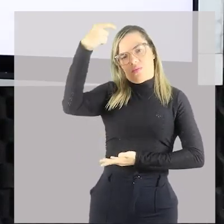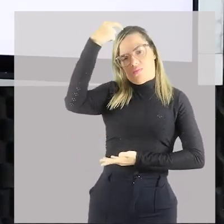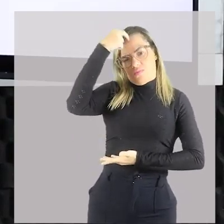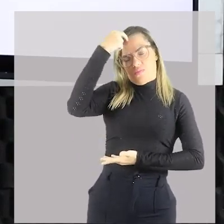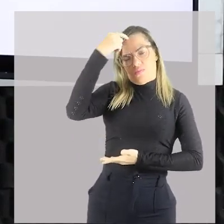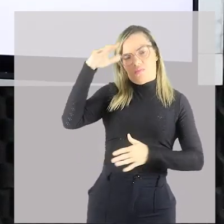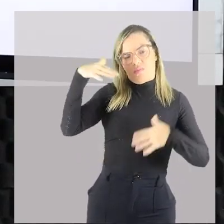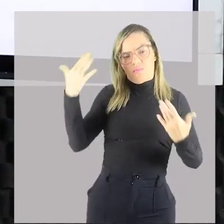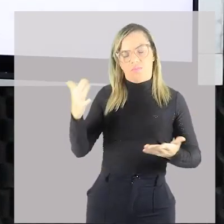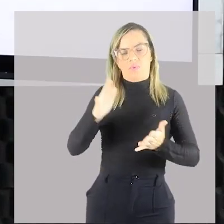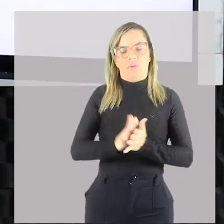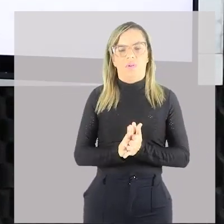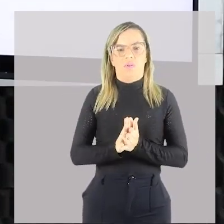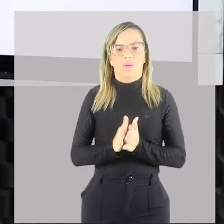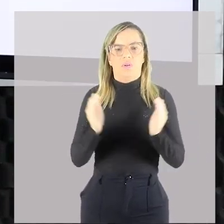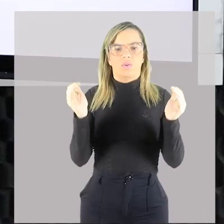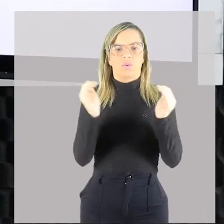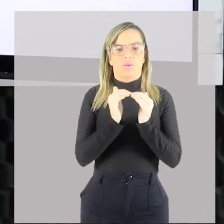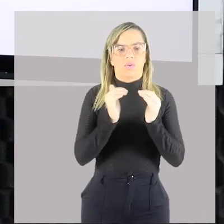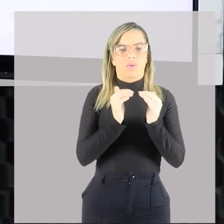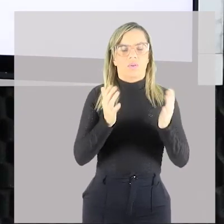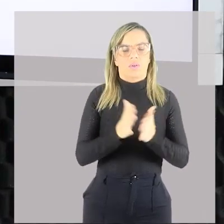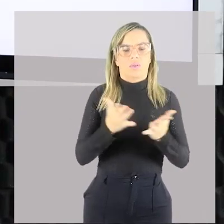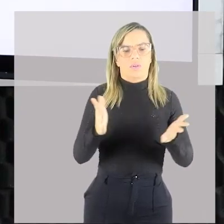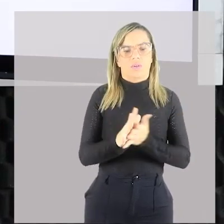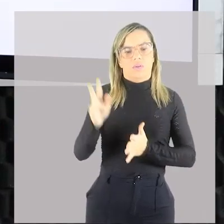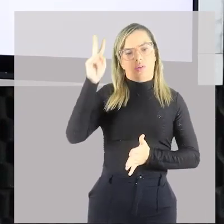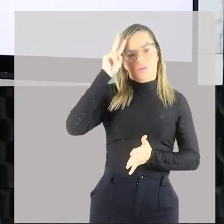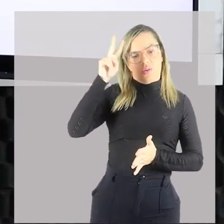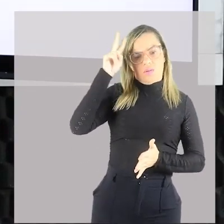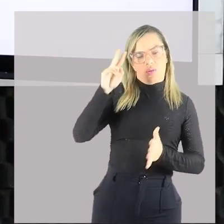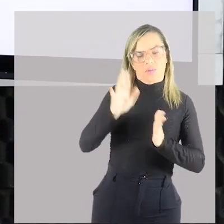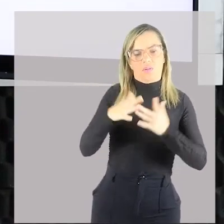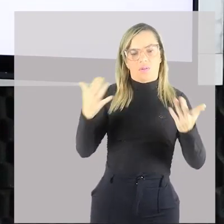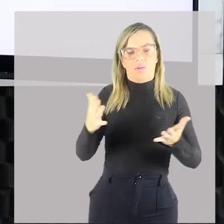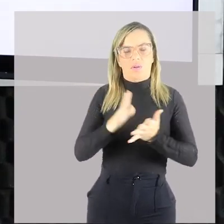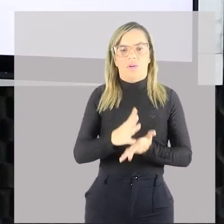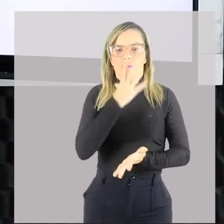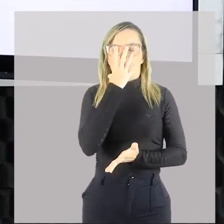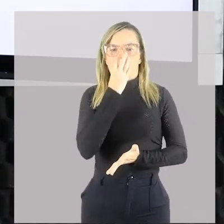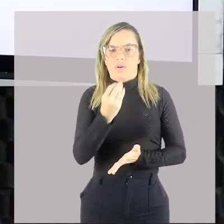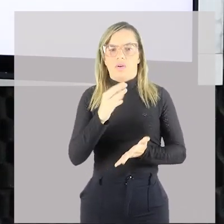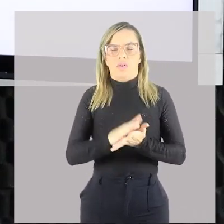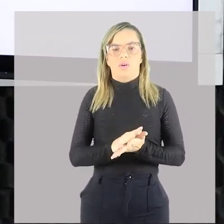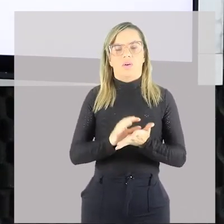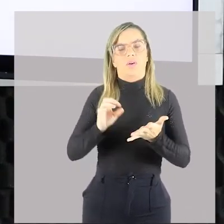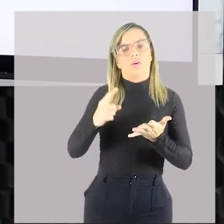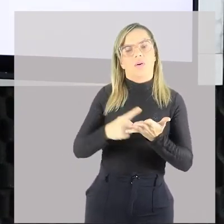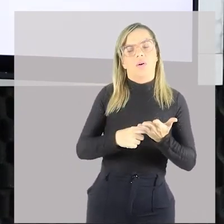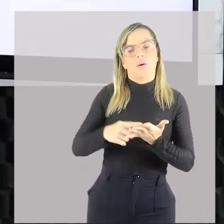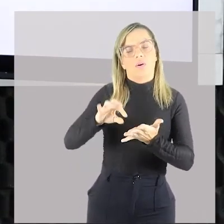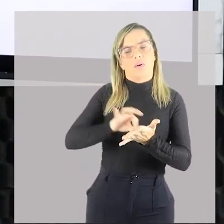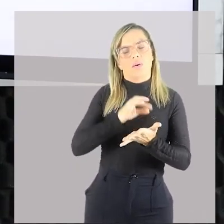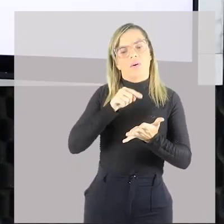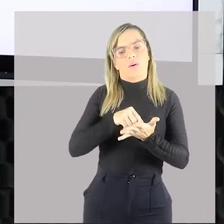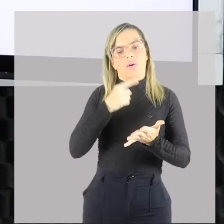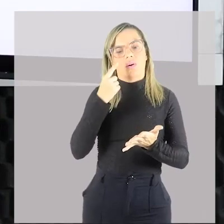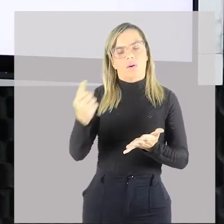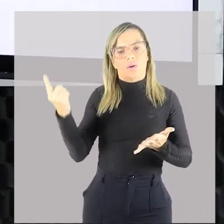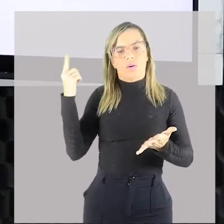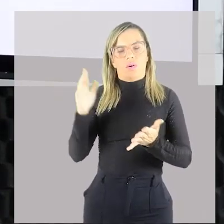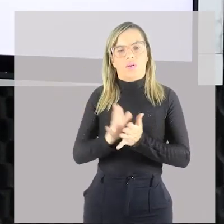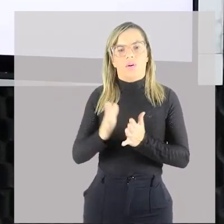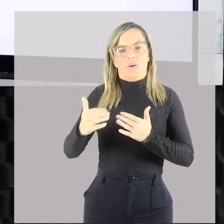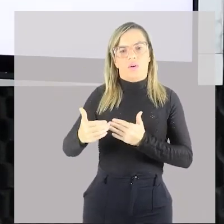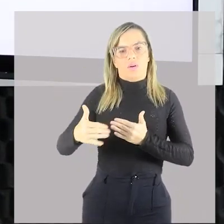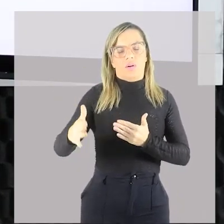contento. Lembrando vocês que Hobbes é um contratualista e dentro do seu contratualismo, que é a saída do